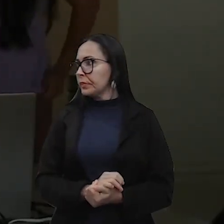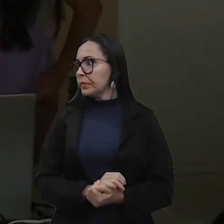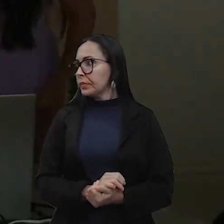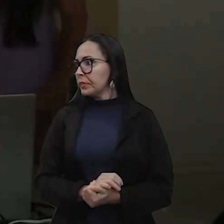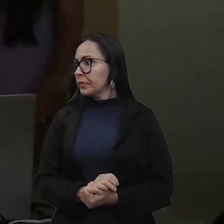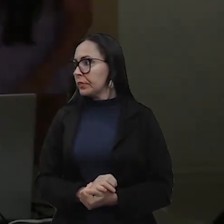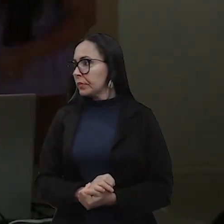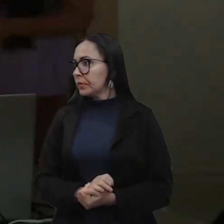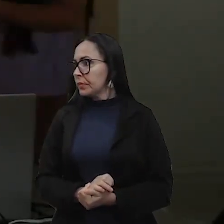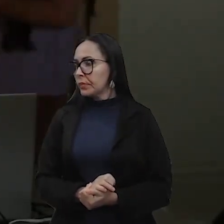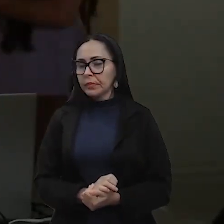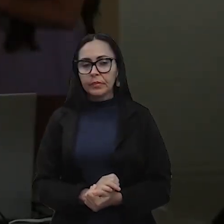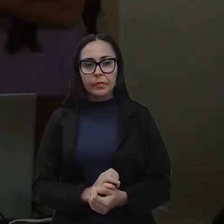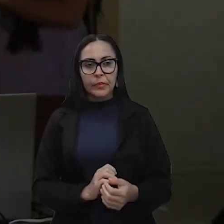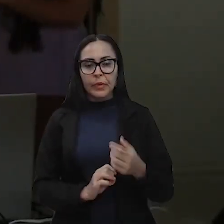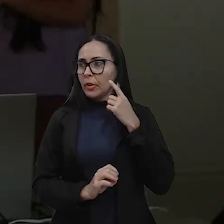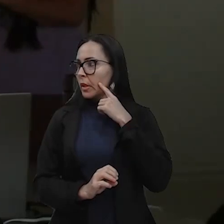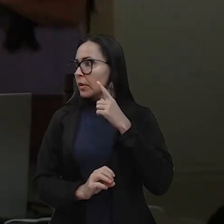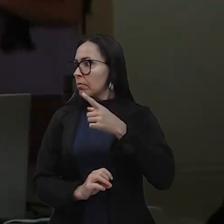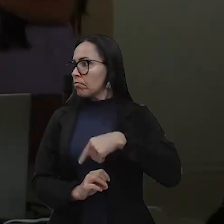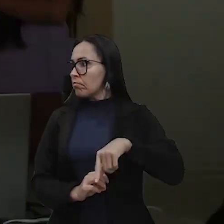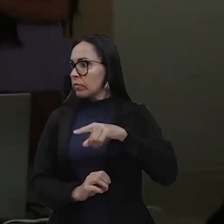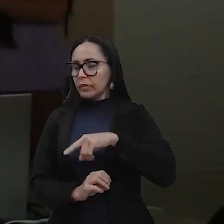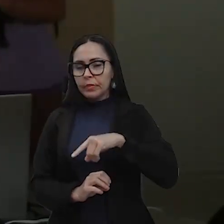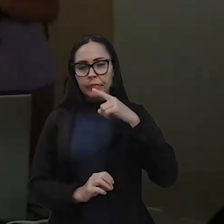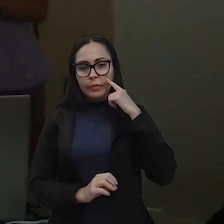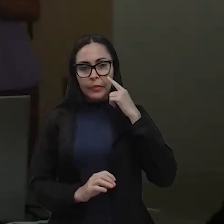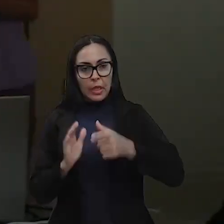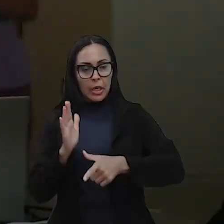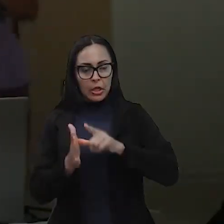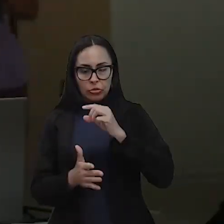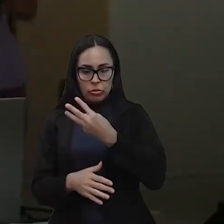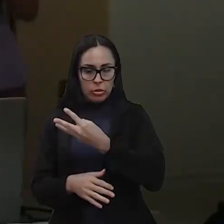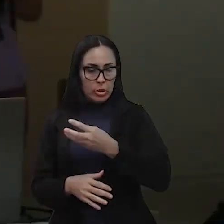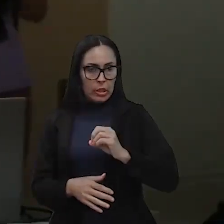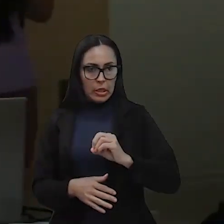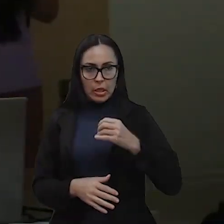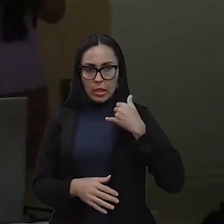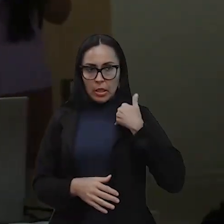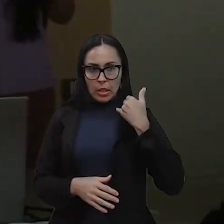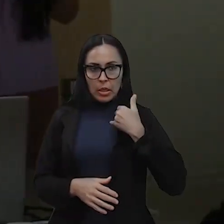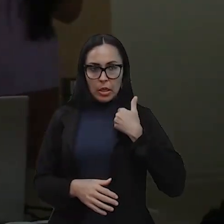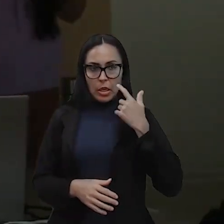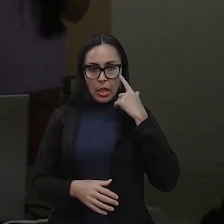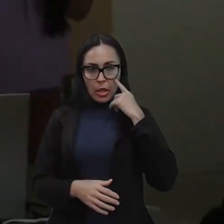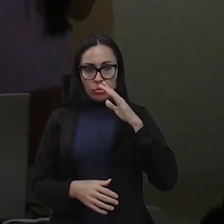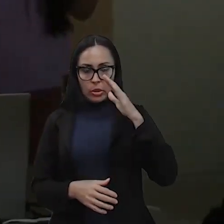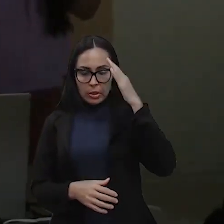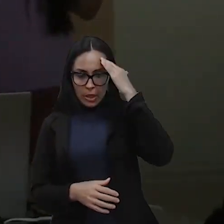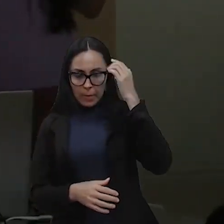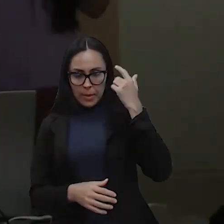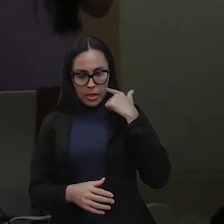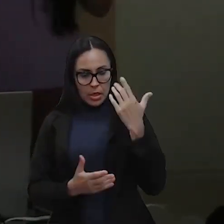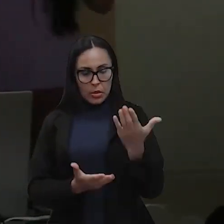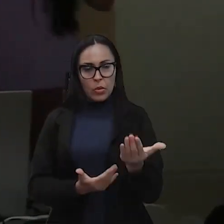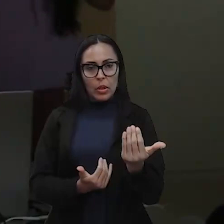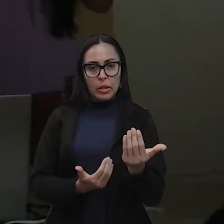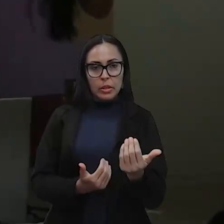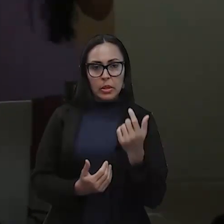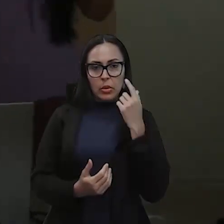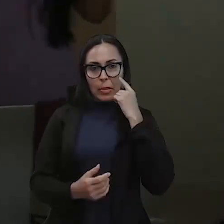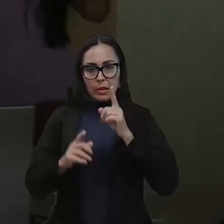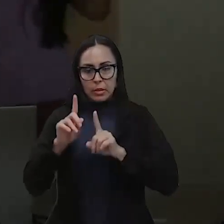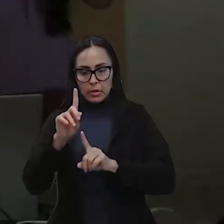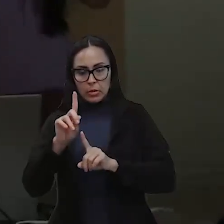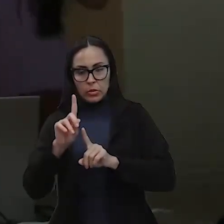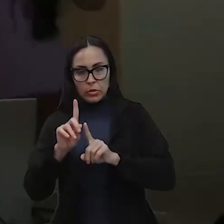de 30 anos aqui. A gente sabe que na adolescência começa a subir. Na